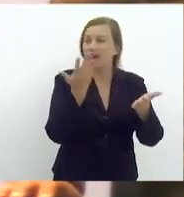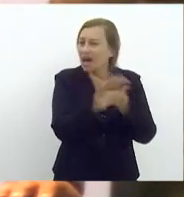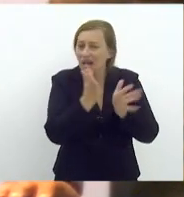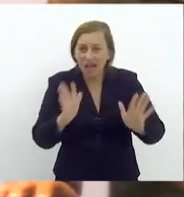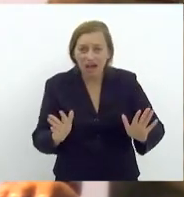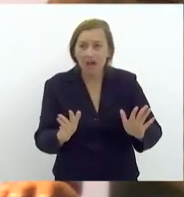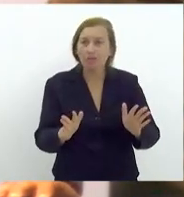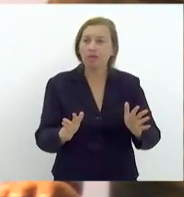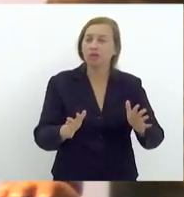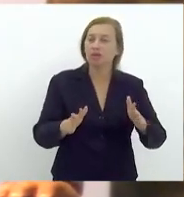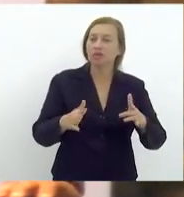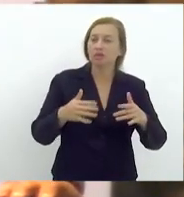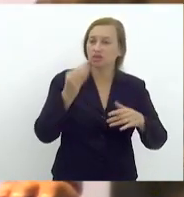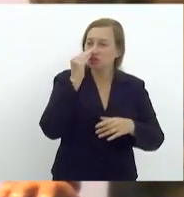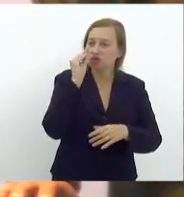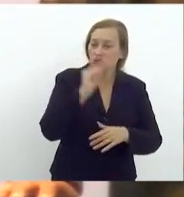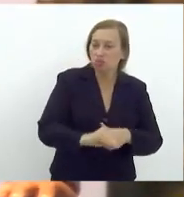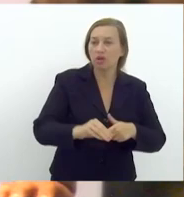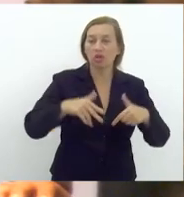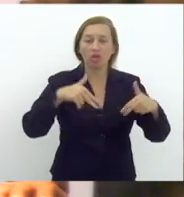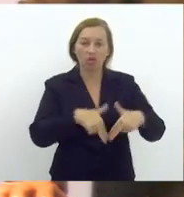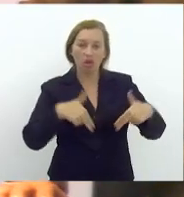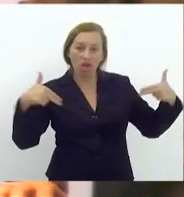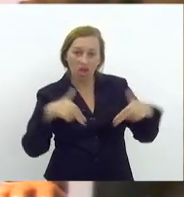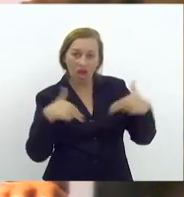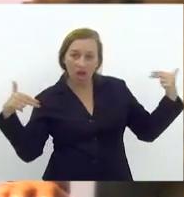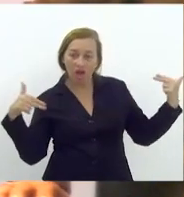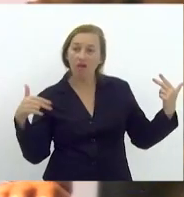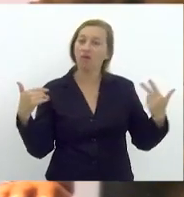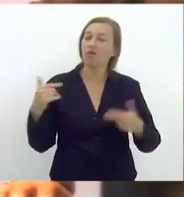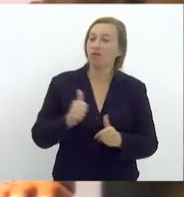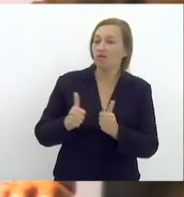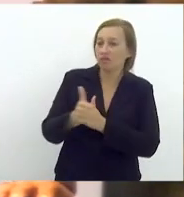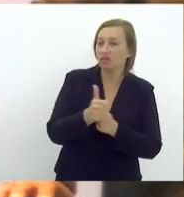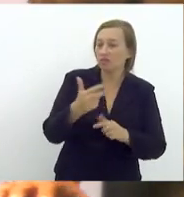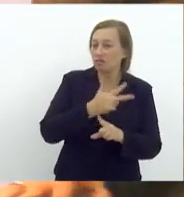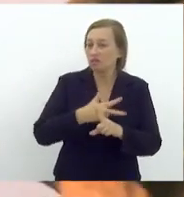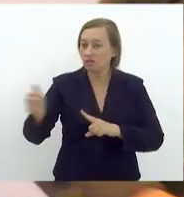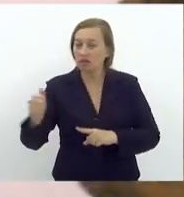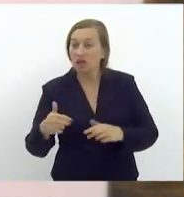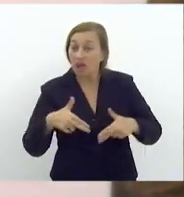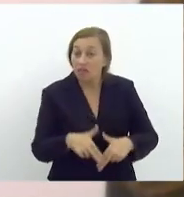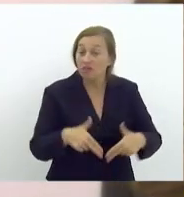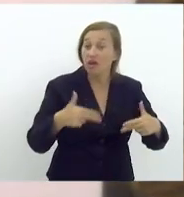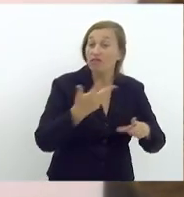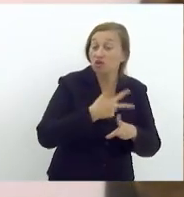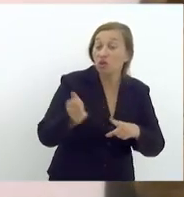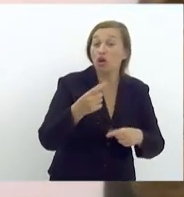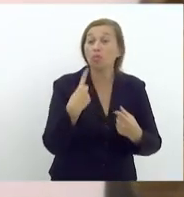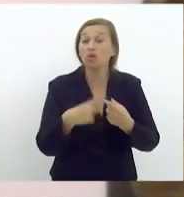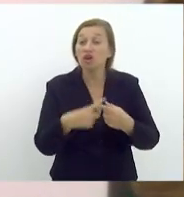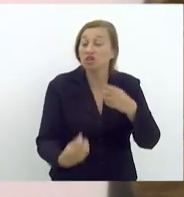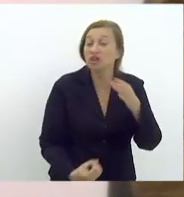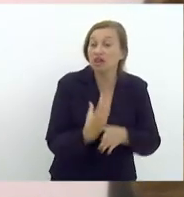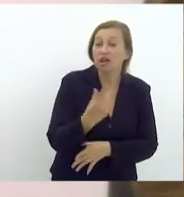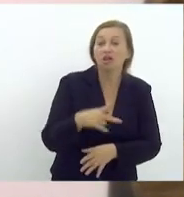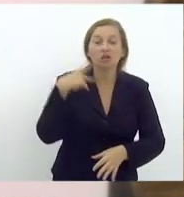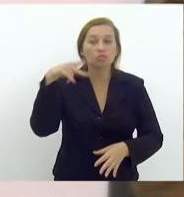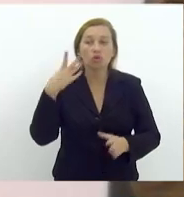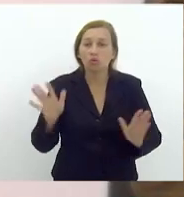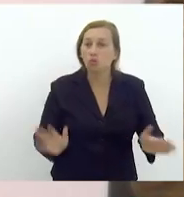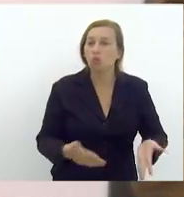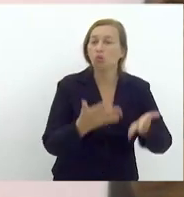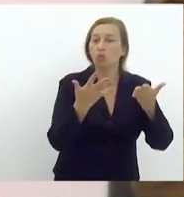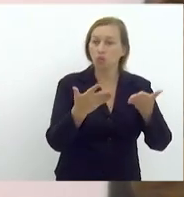criminalização do hip hop basta e daqui para frente gente é só Vitória é Vitória porque a gente vai construir Políticas de